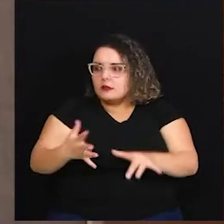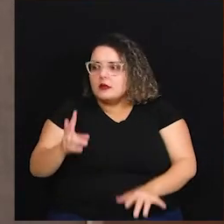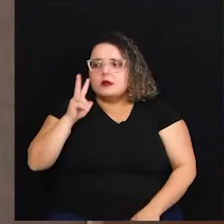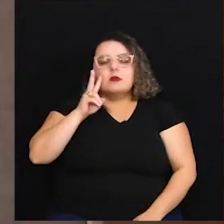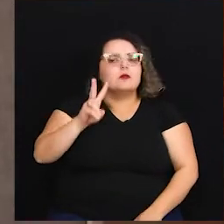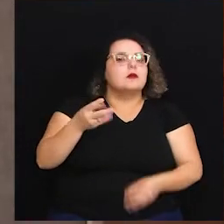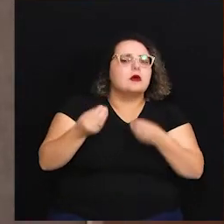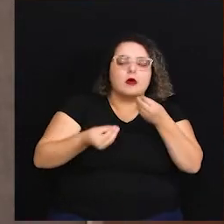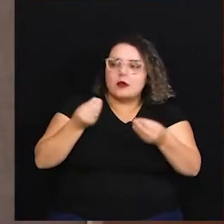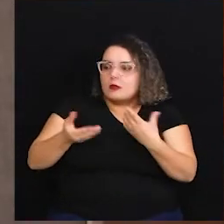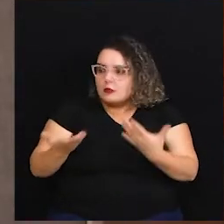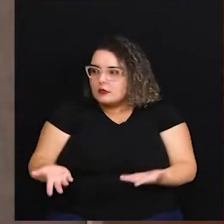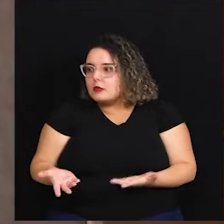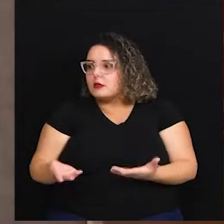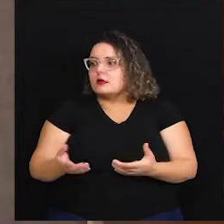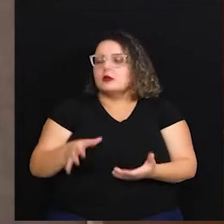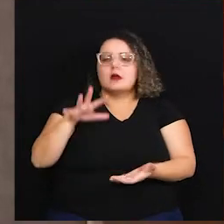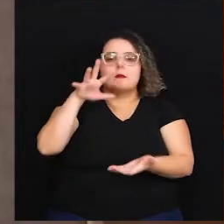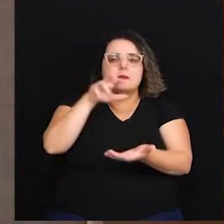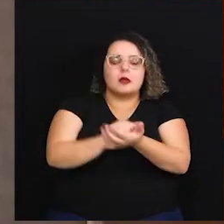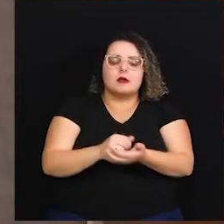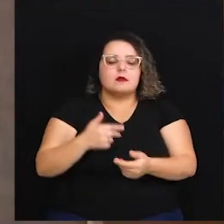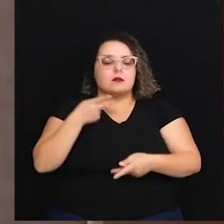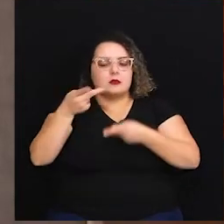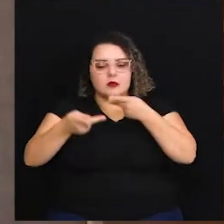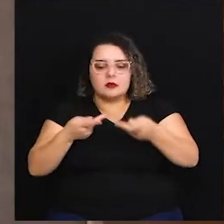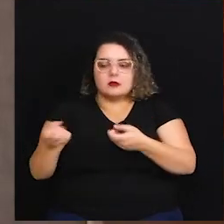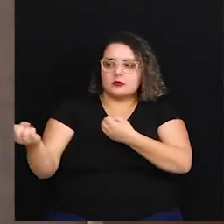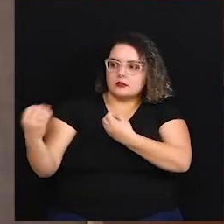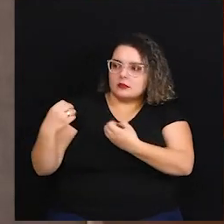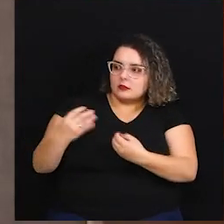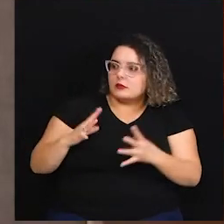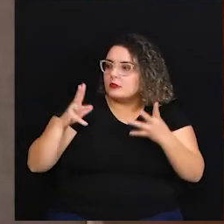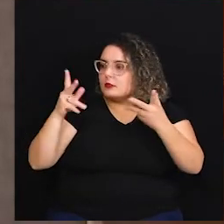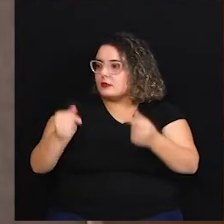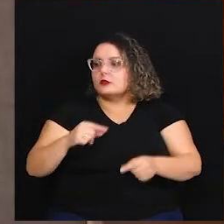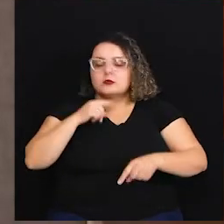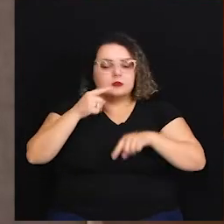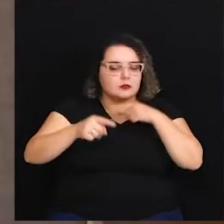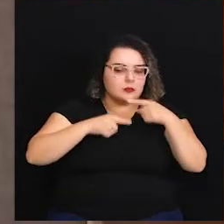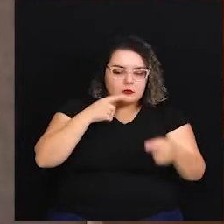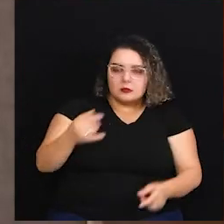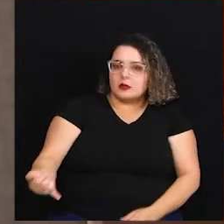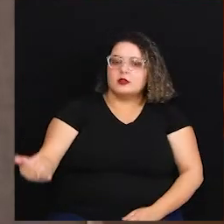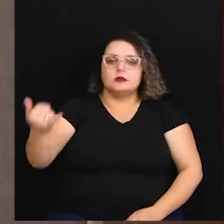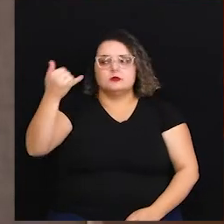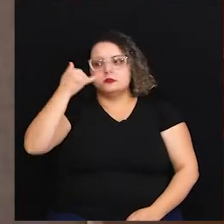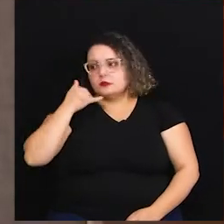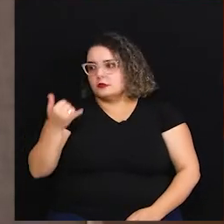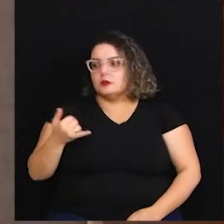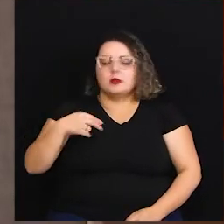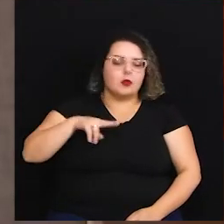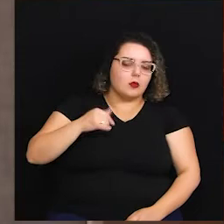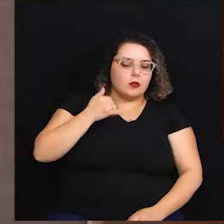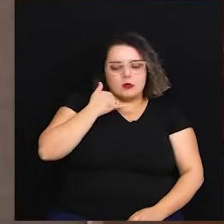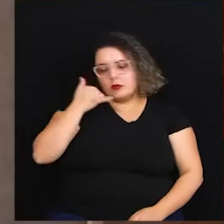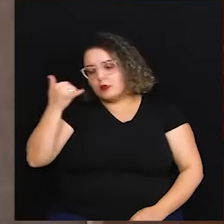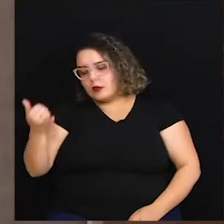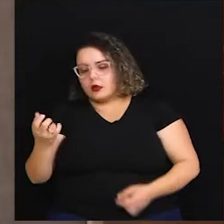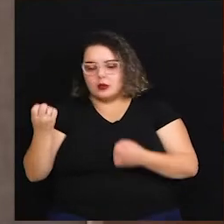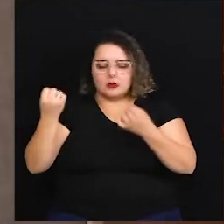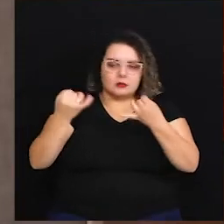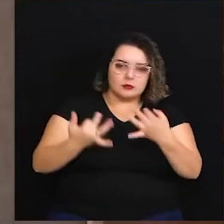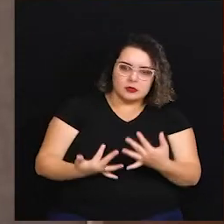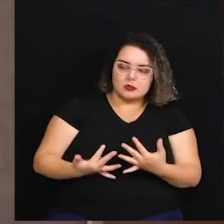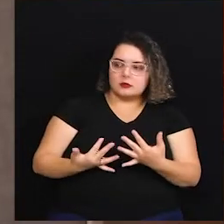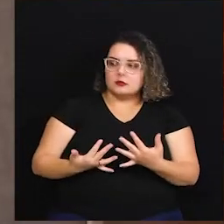abrir esse computador, vamos ver como que tá isso, e ele vai baixando e vai falando e vai me ensinando, tudo que eu tenho dúvidas ele me liga, ou eu ligo